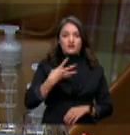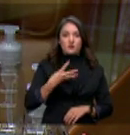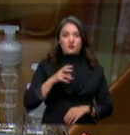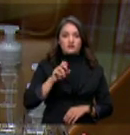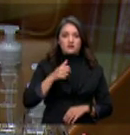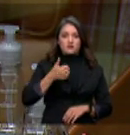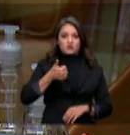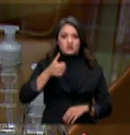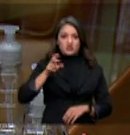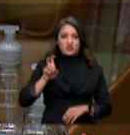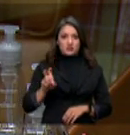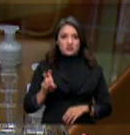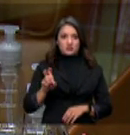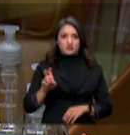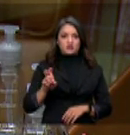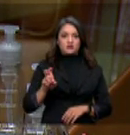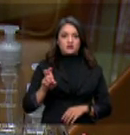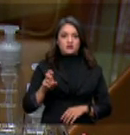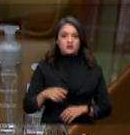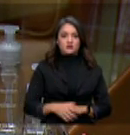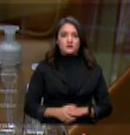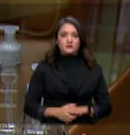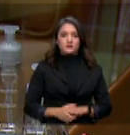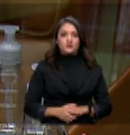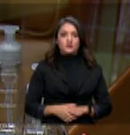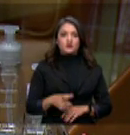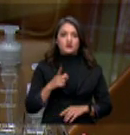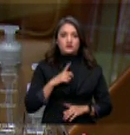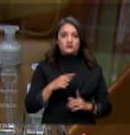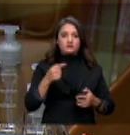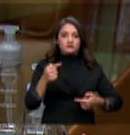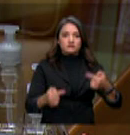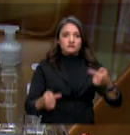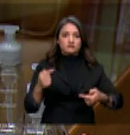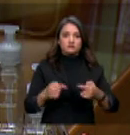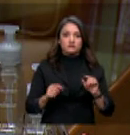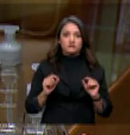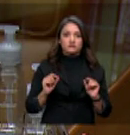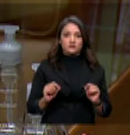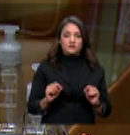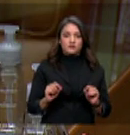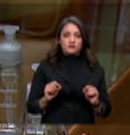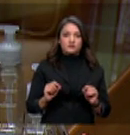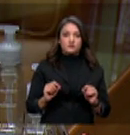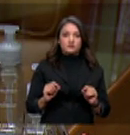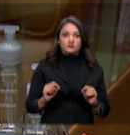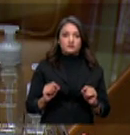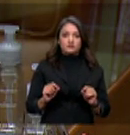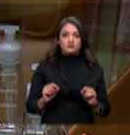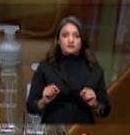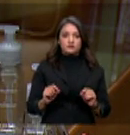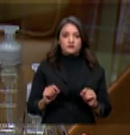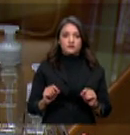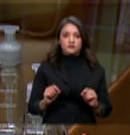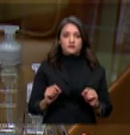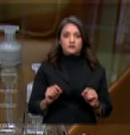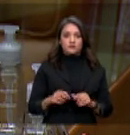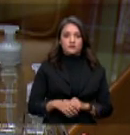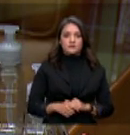590.415, mas ali se discutia especificamente um quadro no qual nós